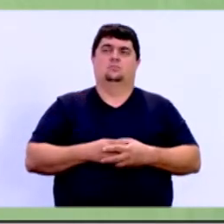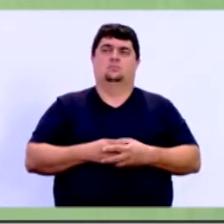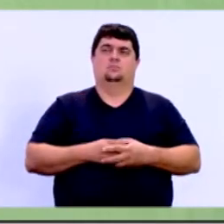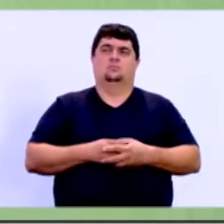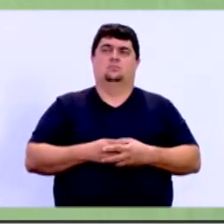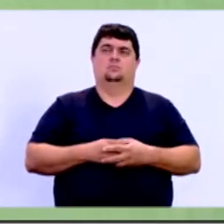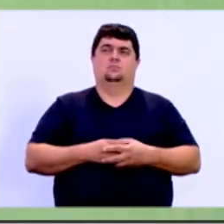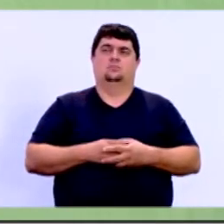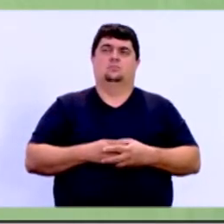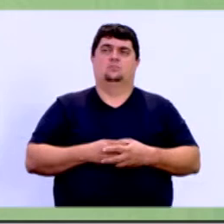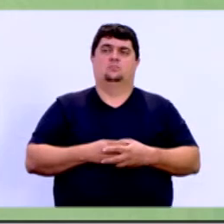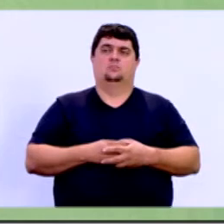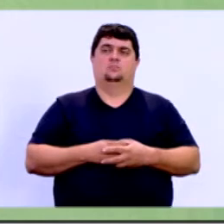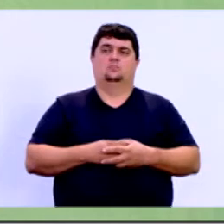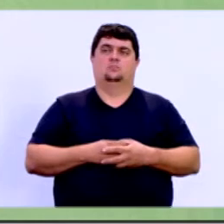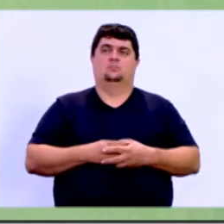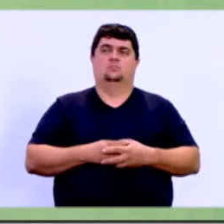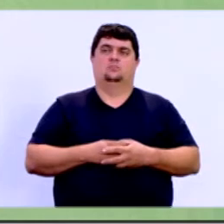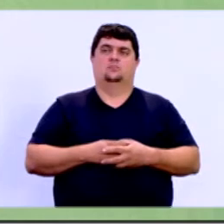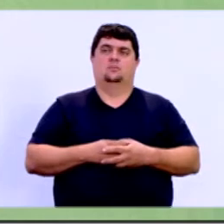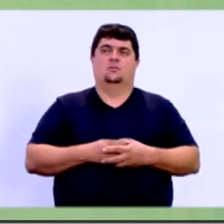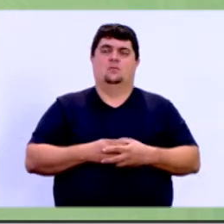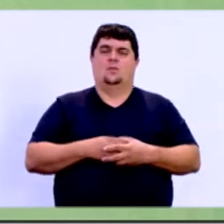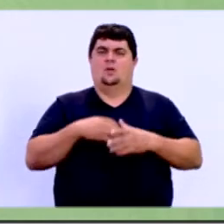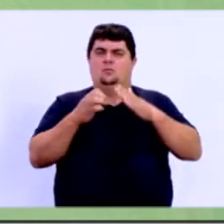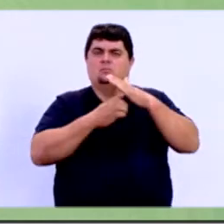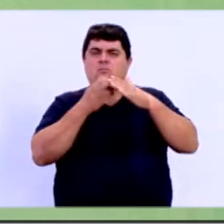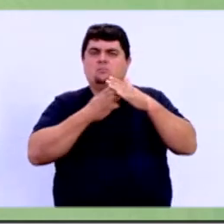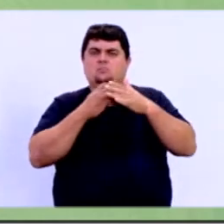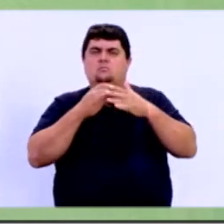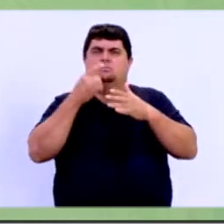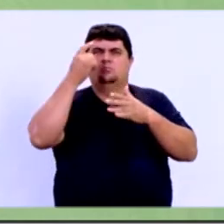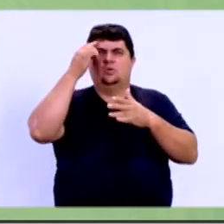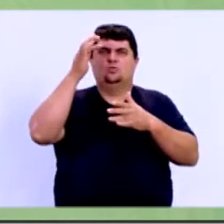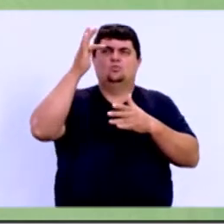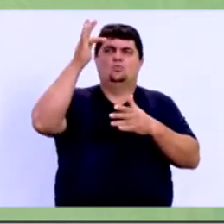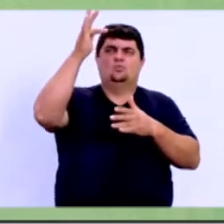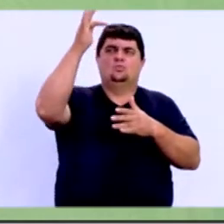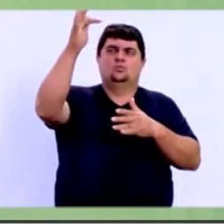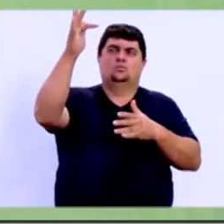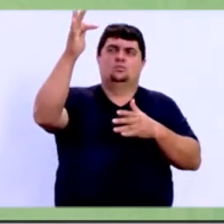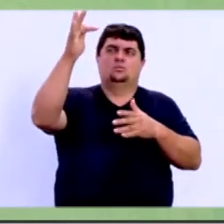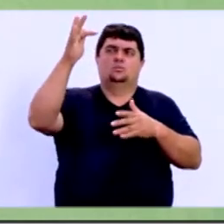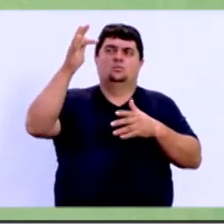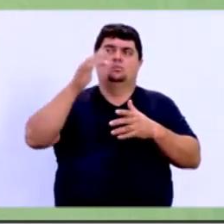número 3. Olha, as organizações futuristas